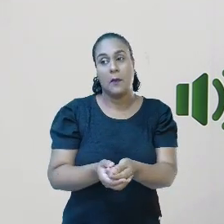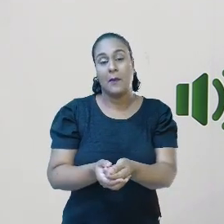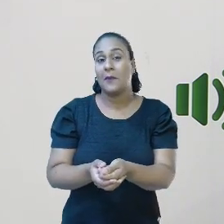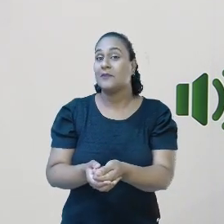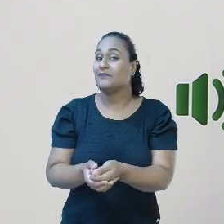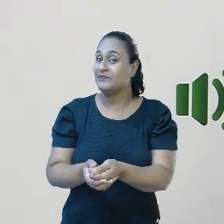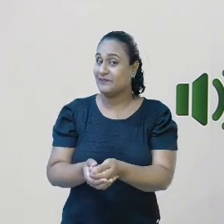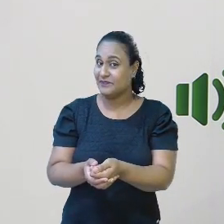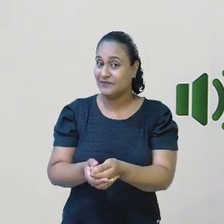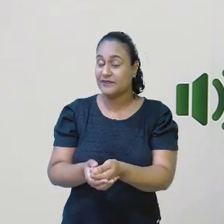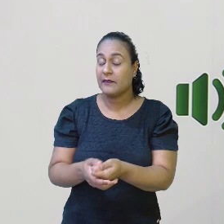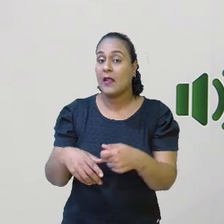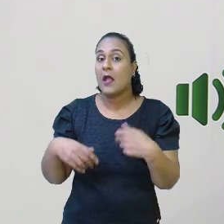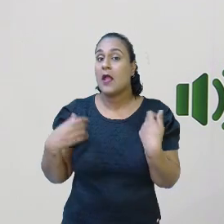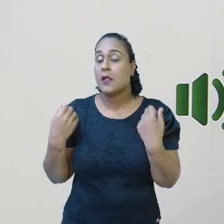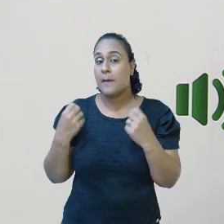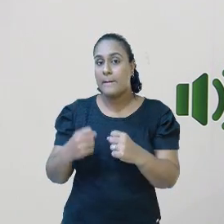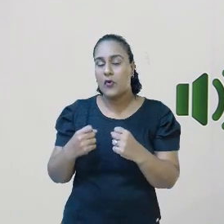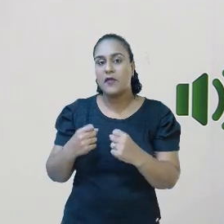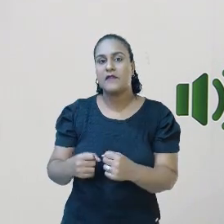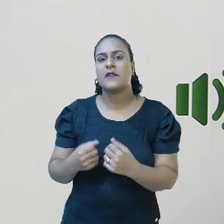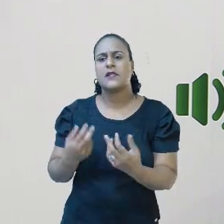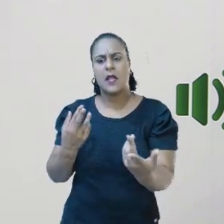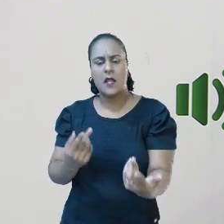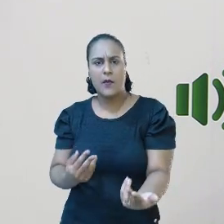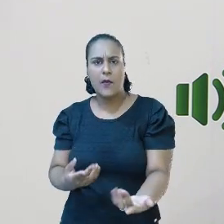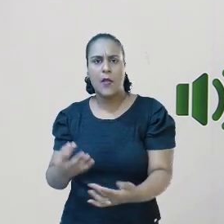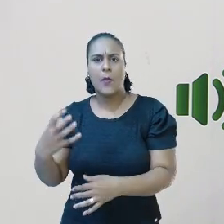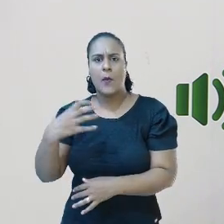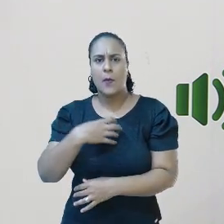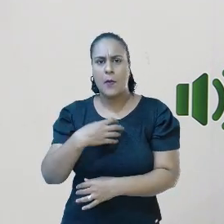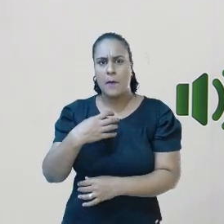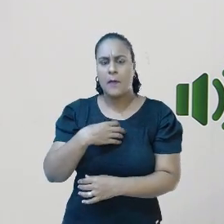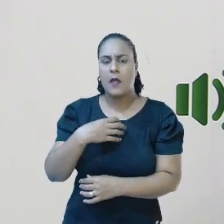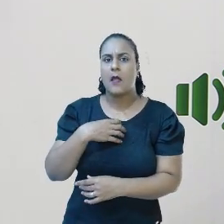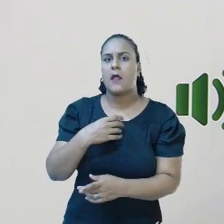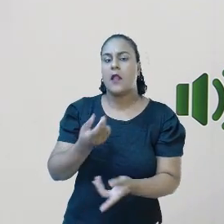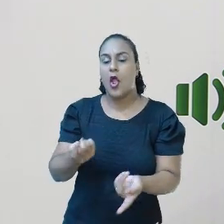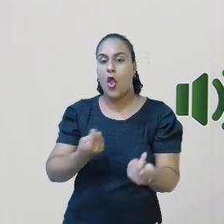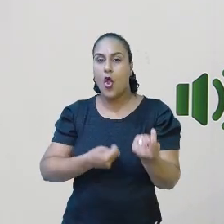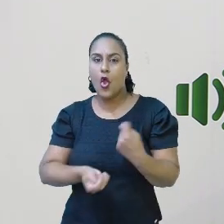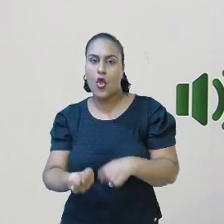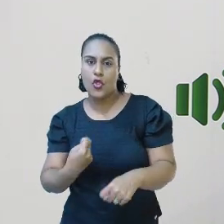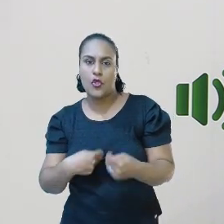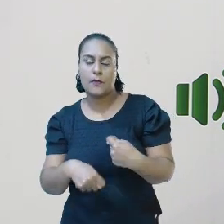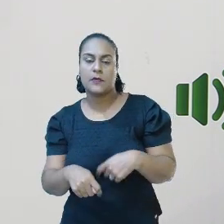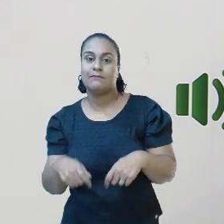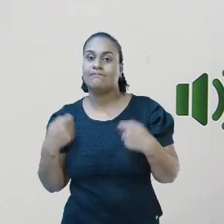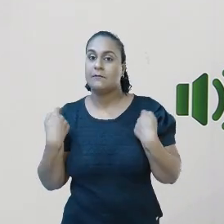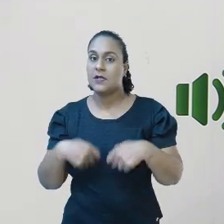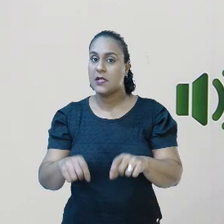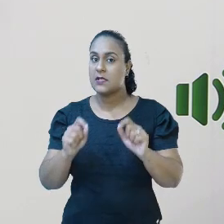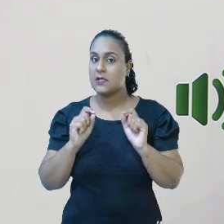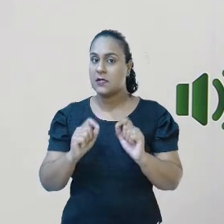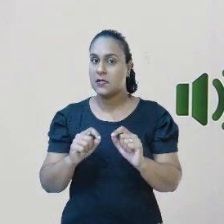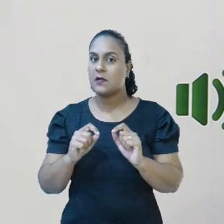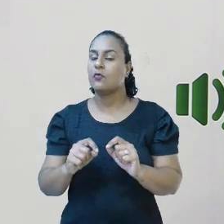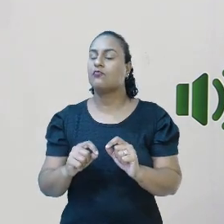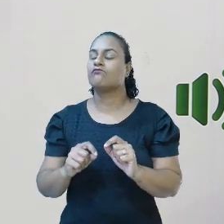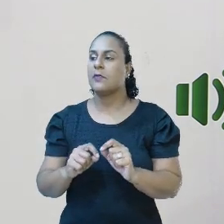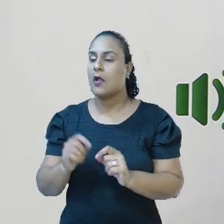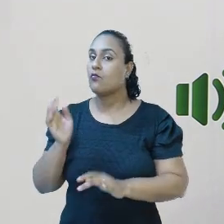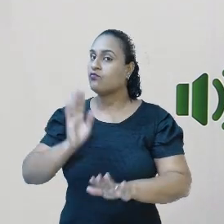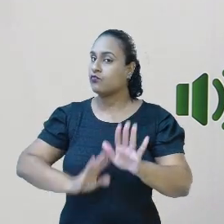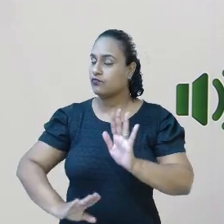a gente pode fazer a mesma coisa de uma maneira mais econômica. Então a gente precisa ter cuidado com isso